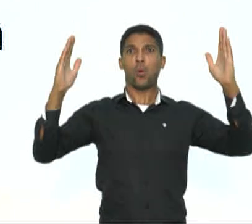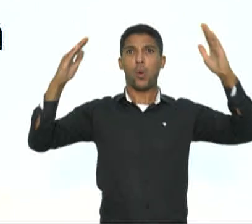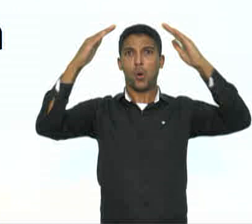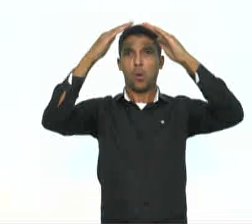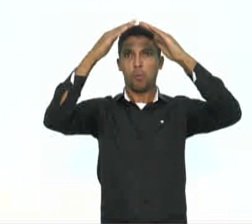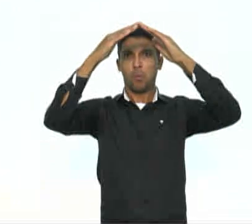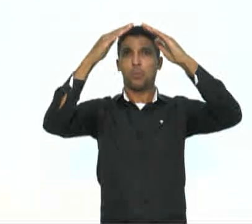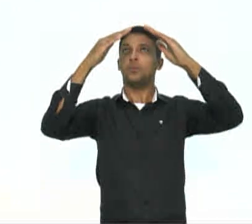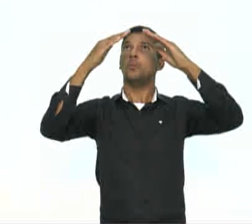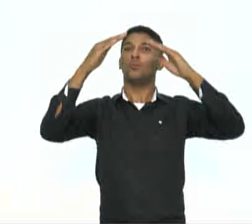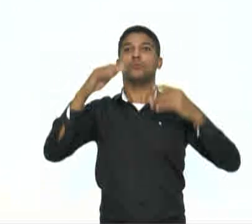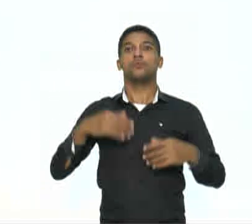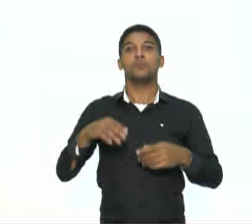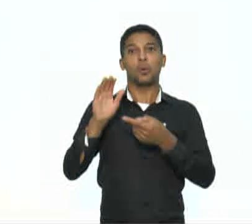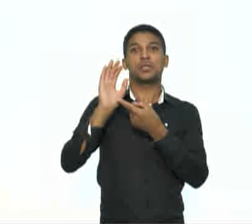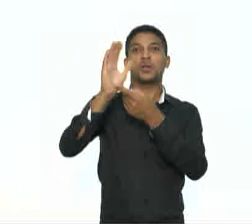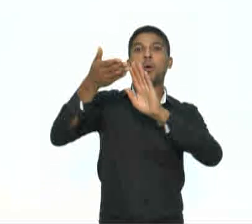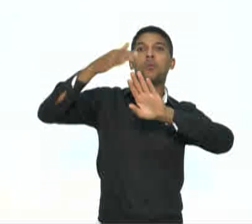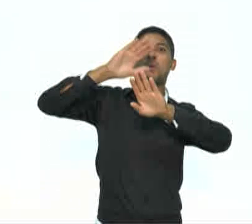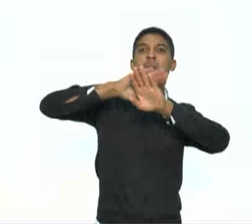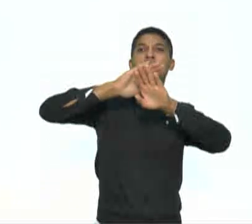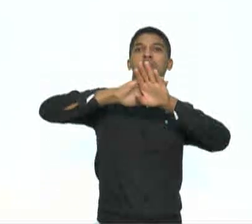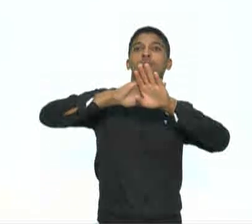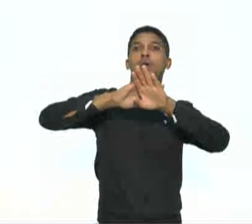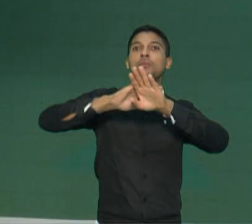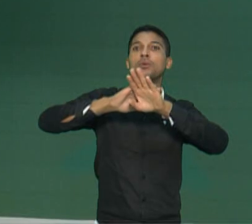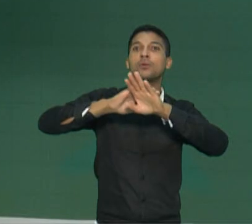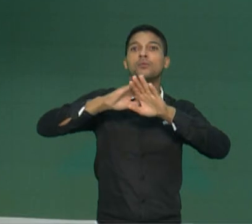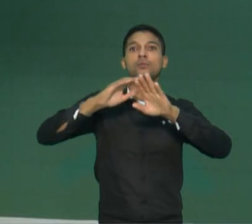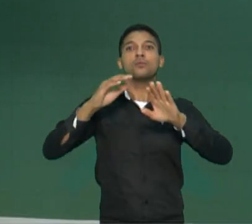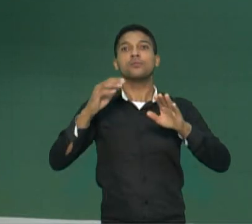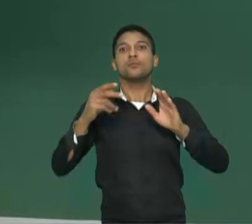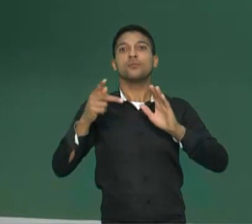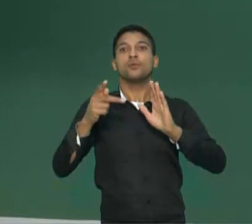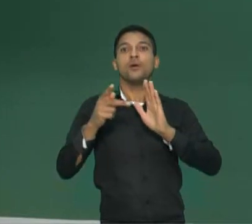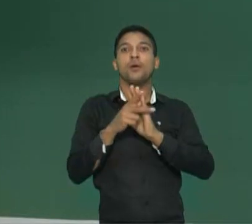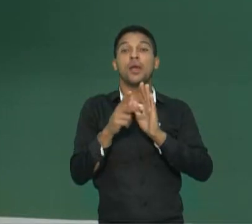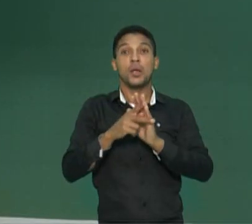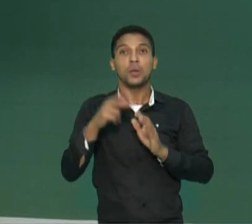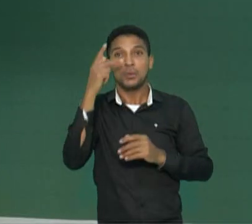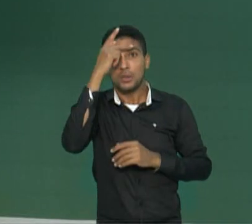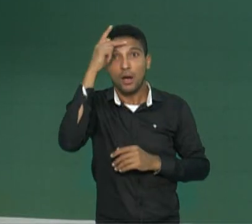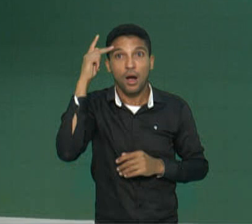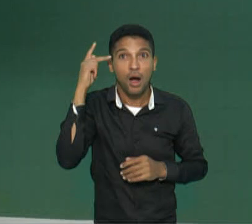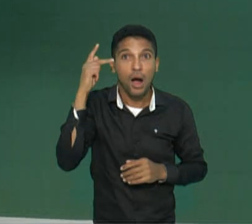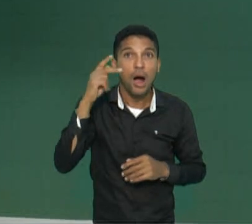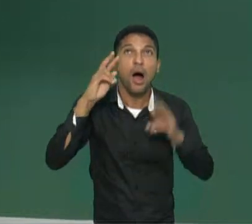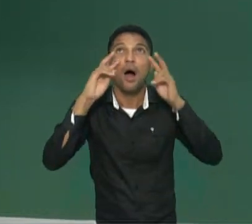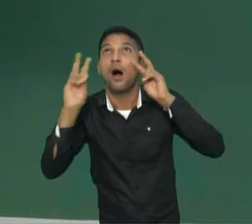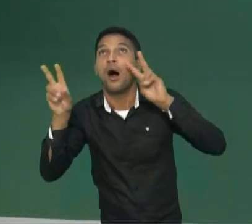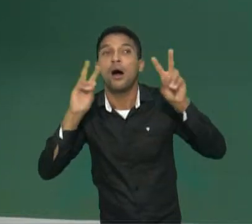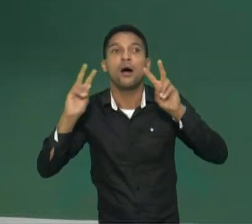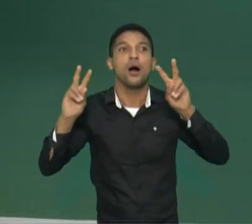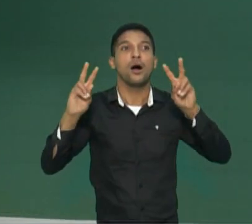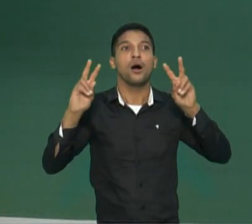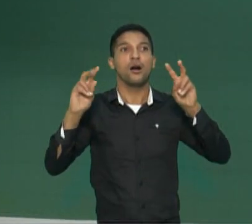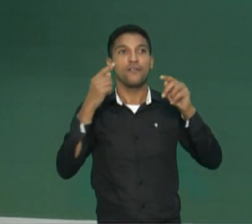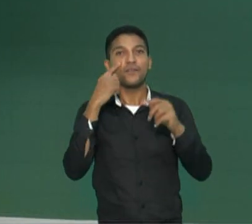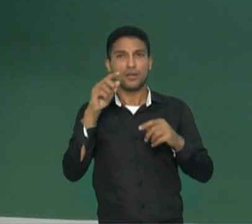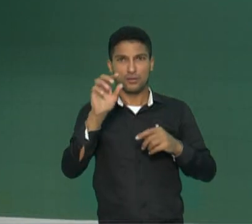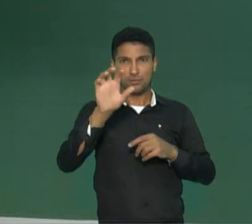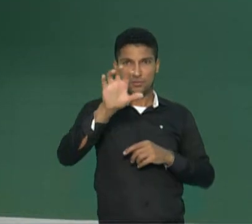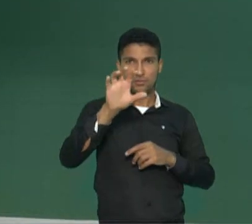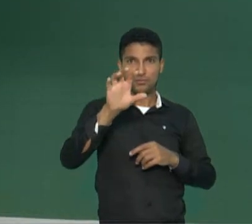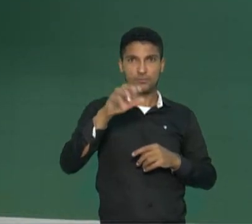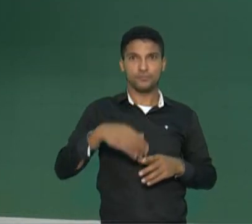Que é essa parte central aqui. Então a gente tem a de Notre Dame, olha o detalhe como é que era feito, e a luz do dia